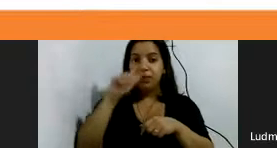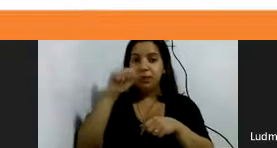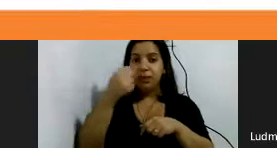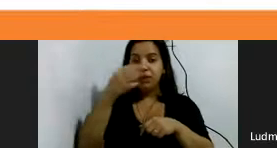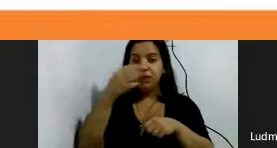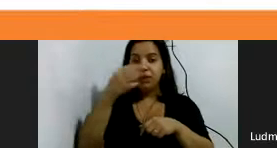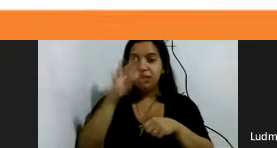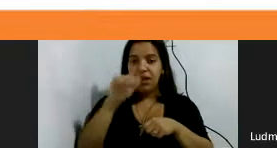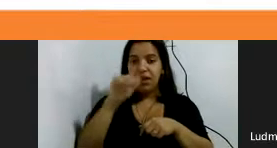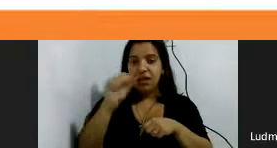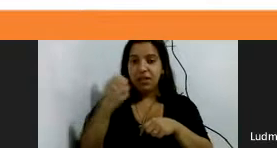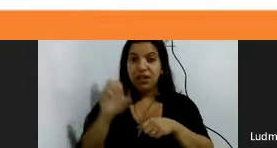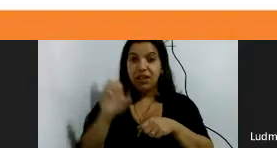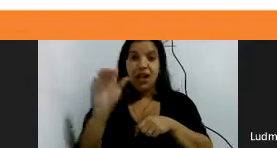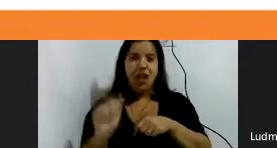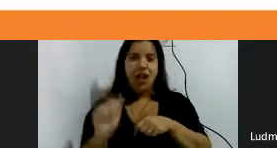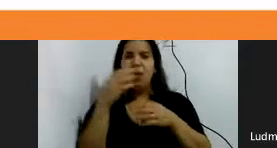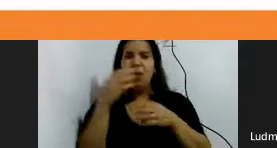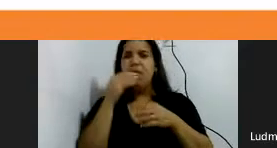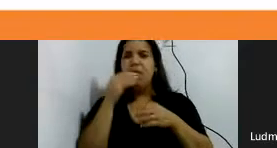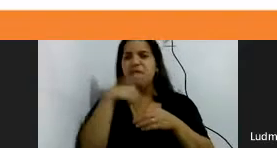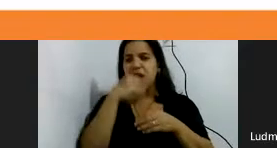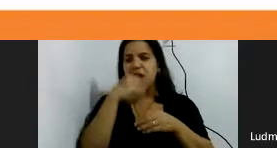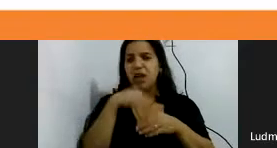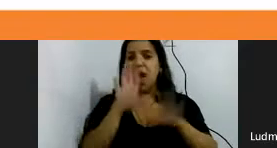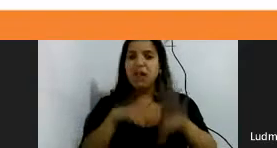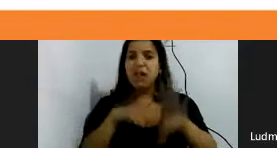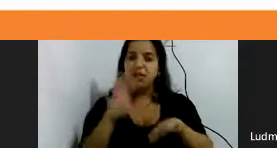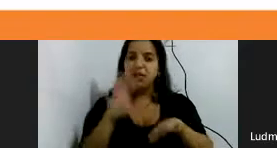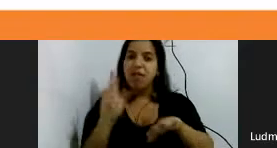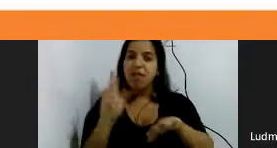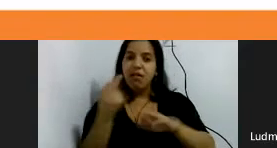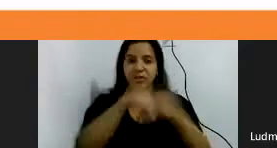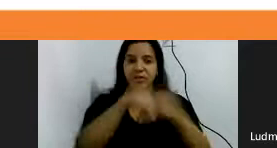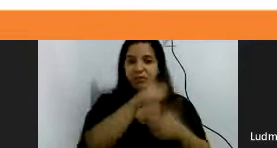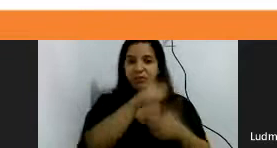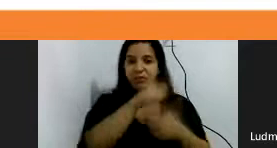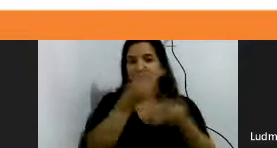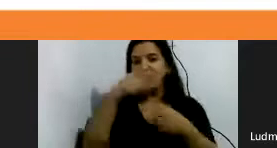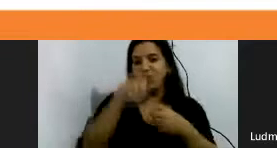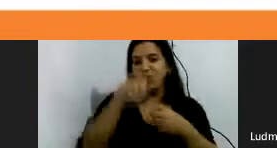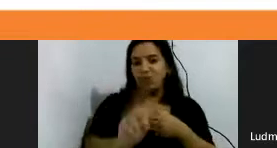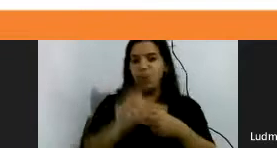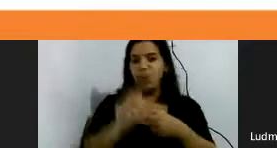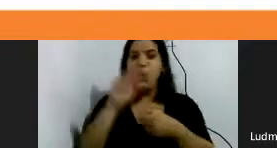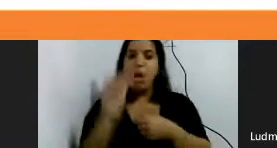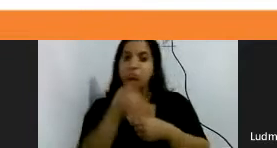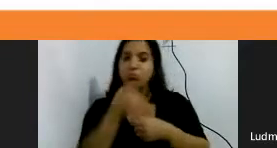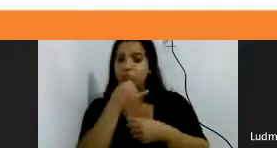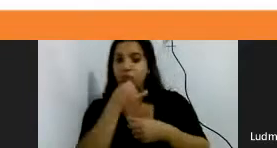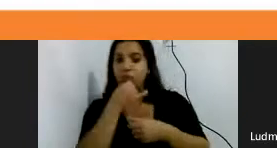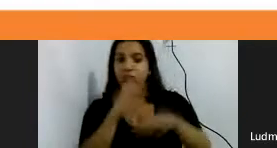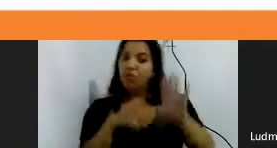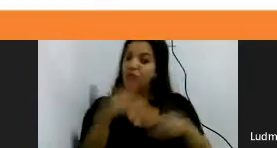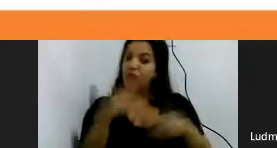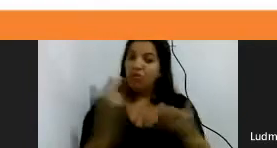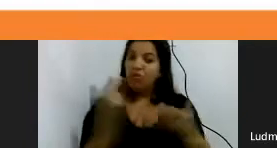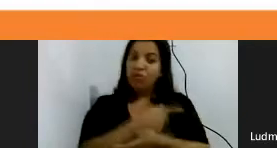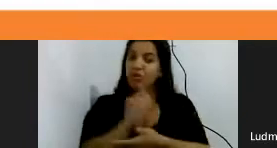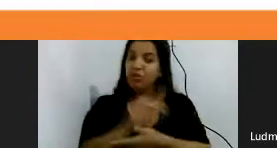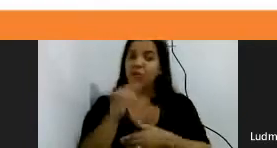eficaz. Então nem todo antígeno H se transforma no antígeno A. Então, como a